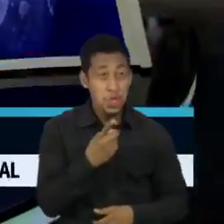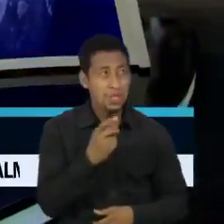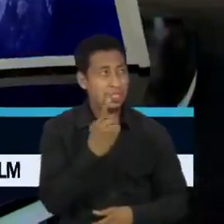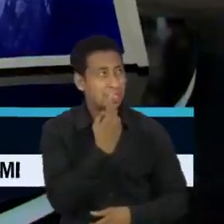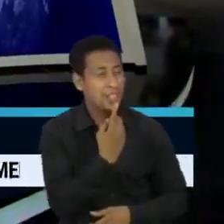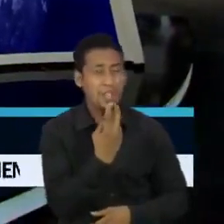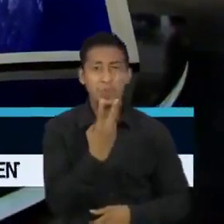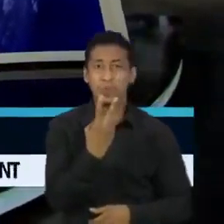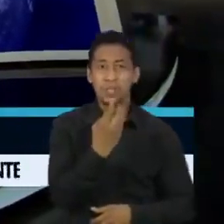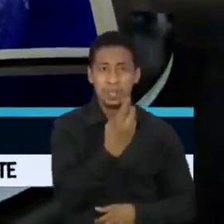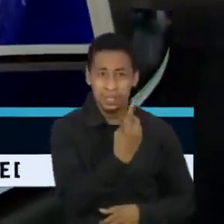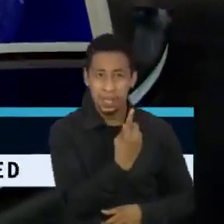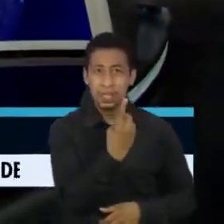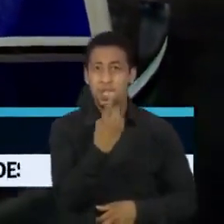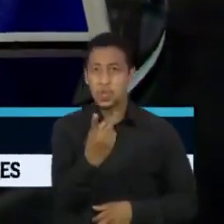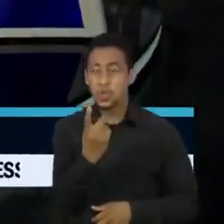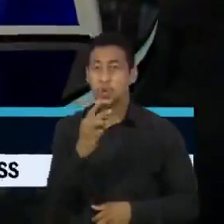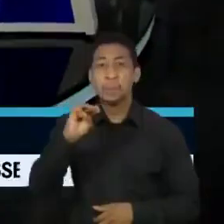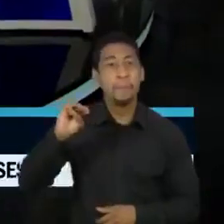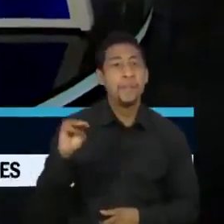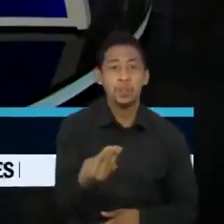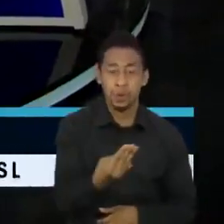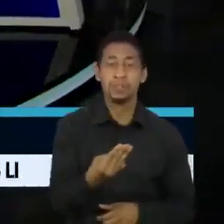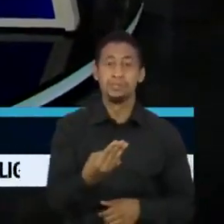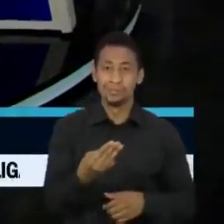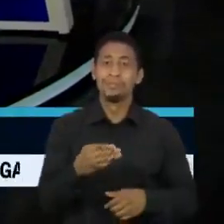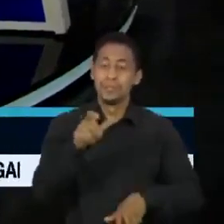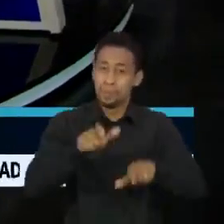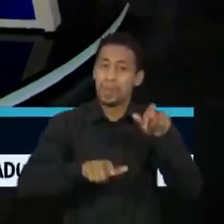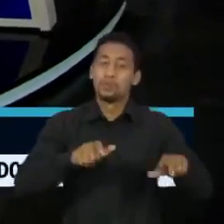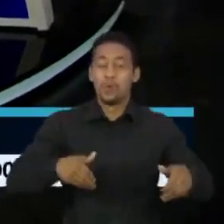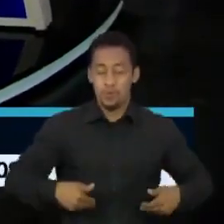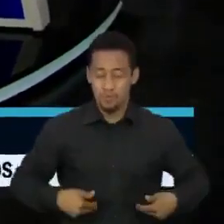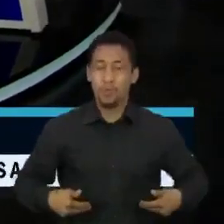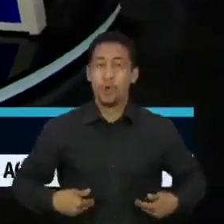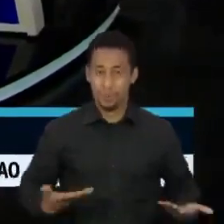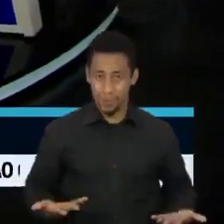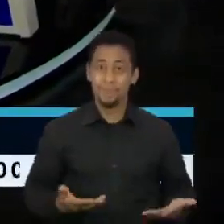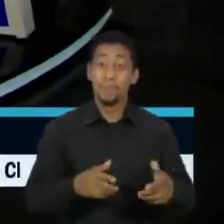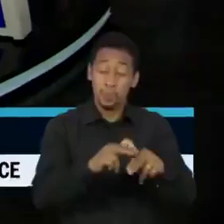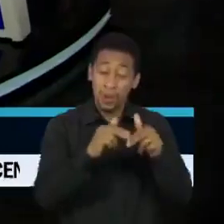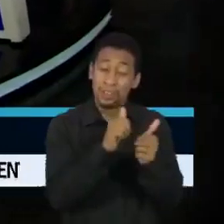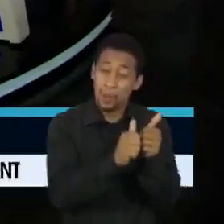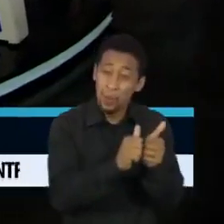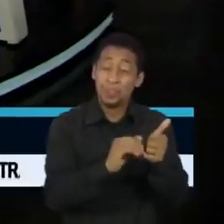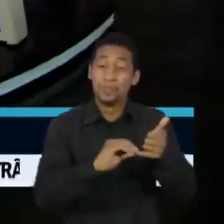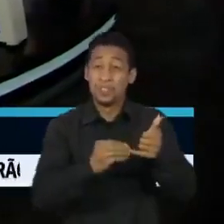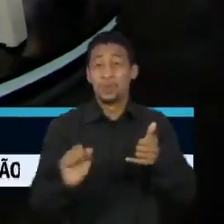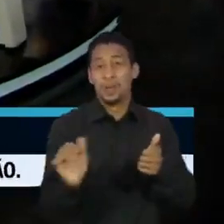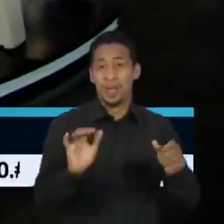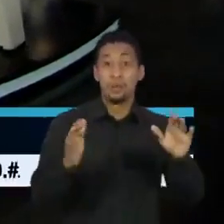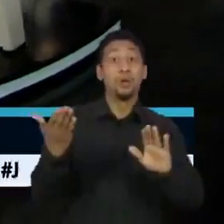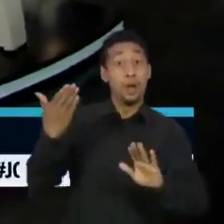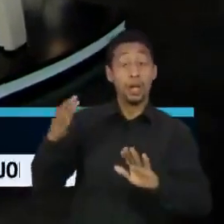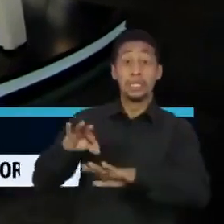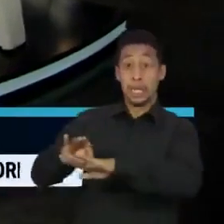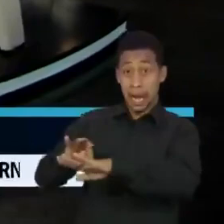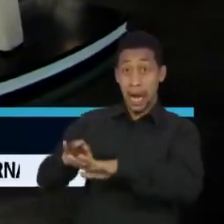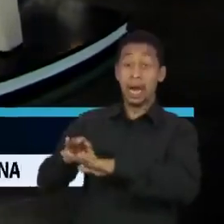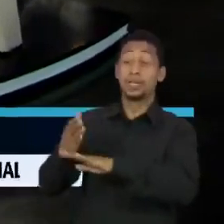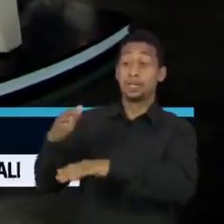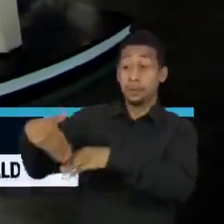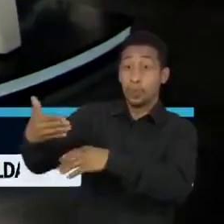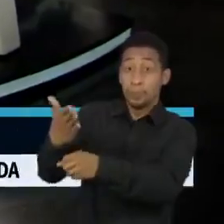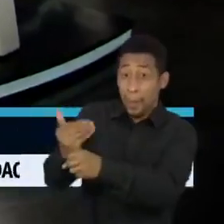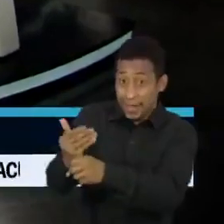algum tipo de insegurança alimentar e essa inflação a inflação do arroz feijão é a inflação do Prato Feito primeiro foi carne agora depois